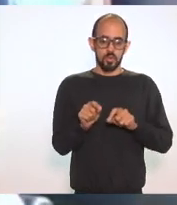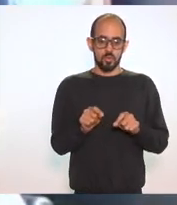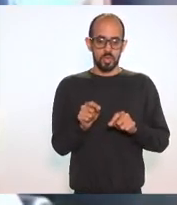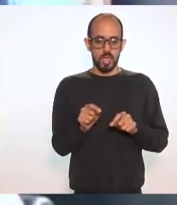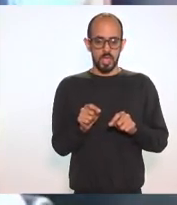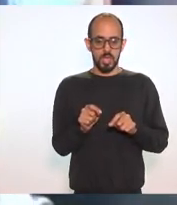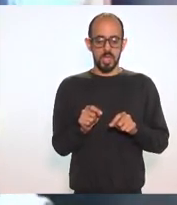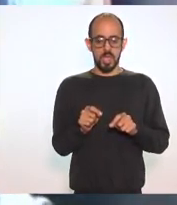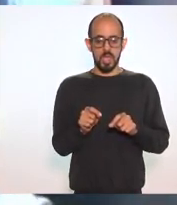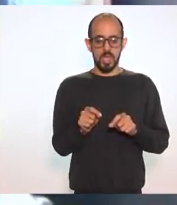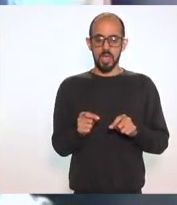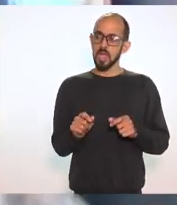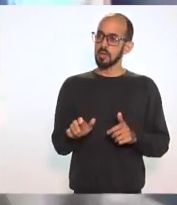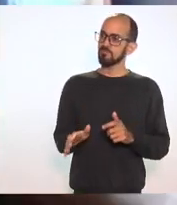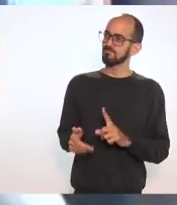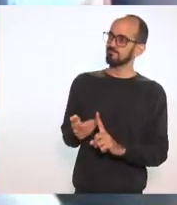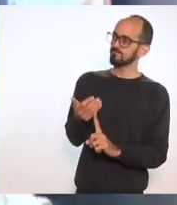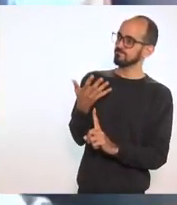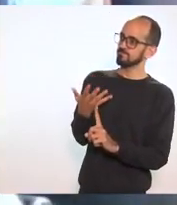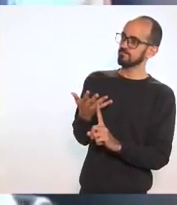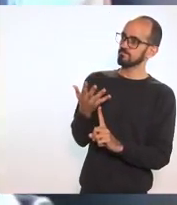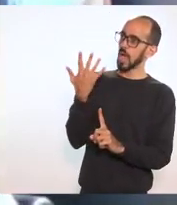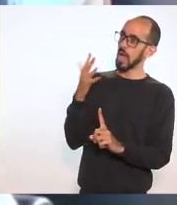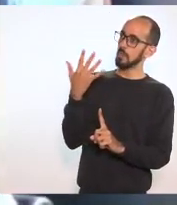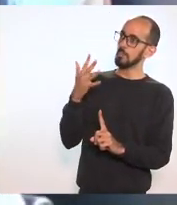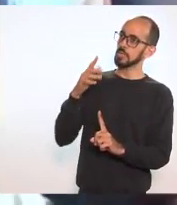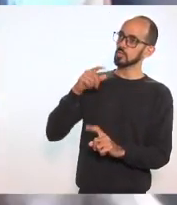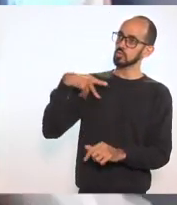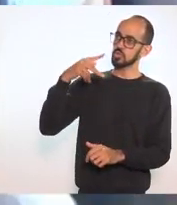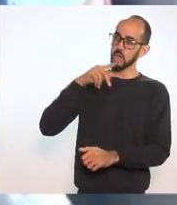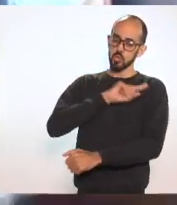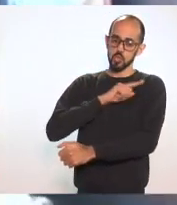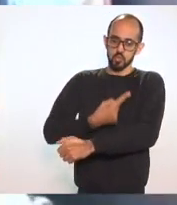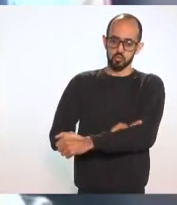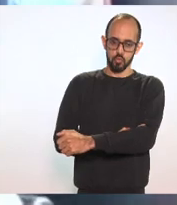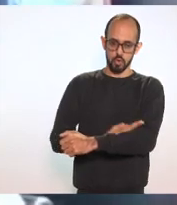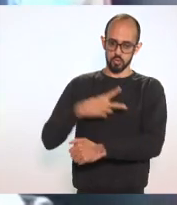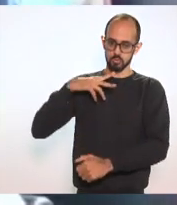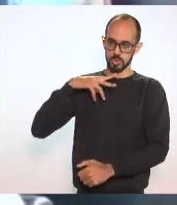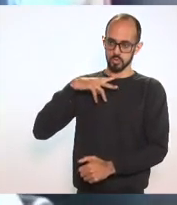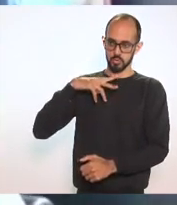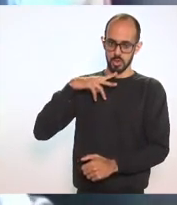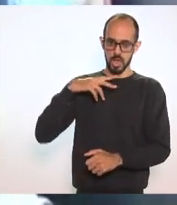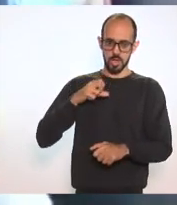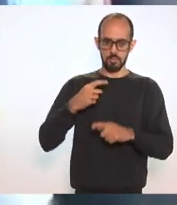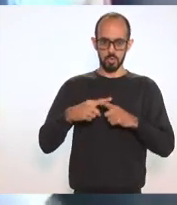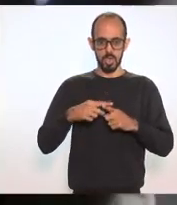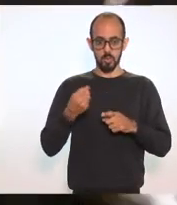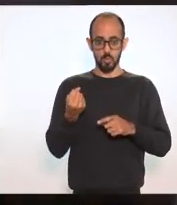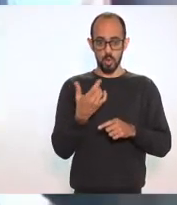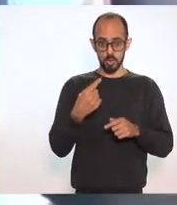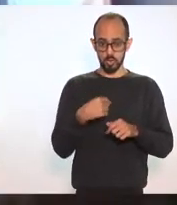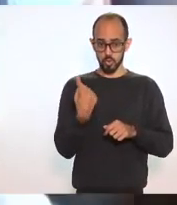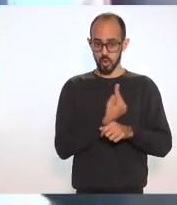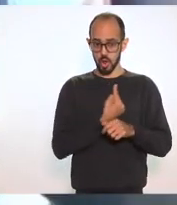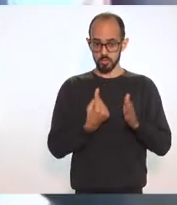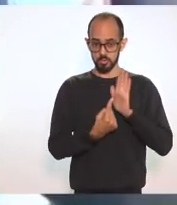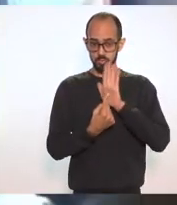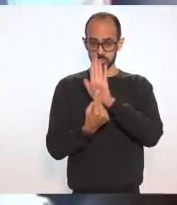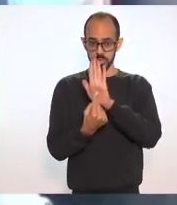esforço pessoal, que quando nós levamos a Vossa Excelência, através da Lohama, nossa assessora, quais eram